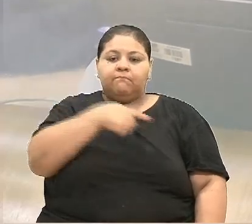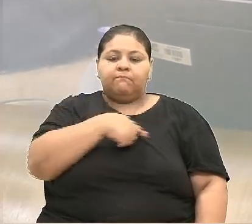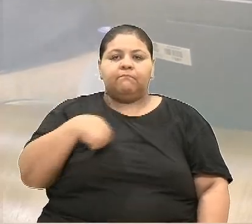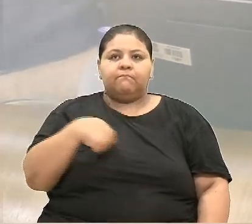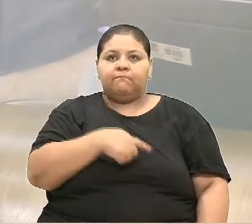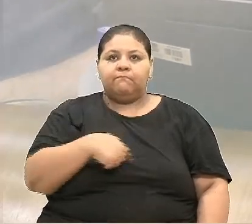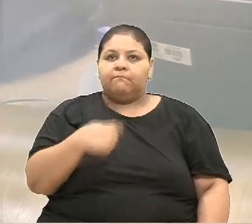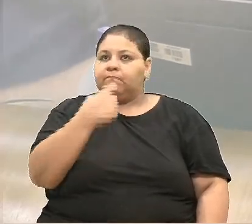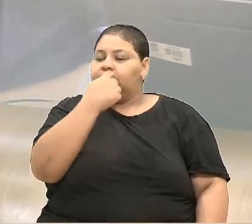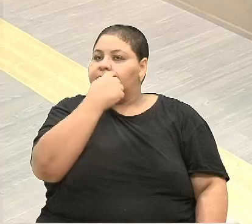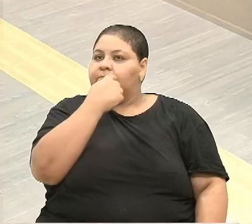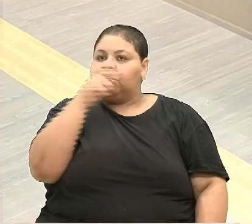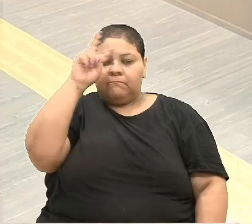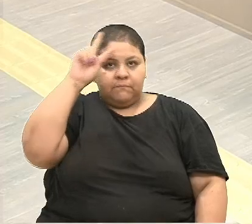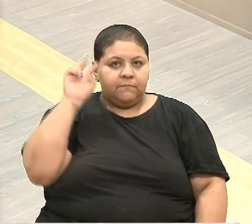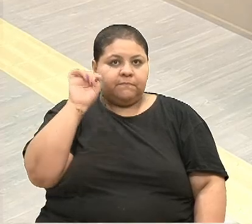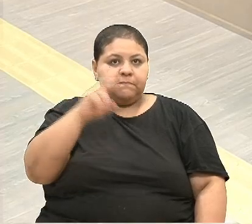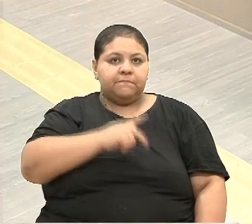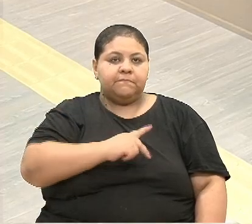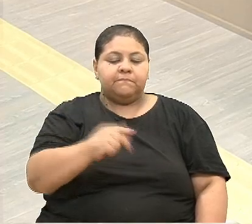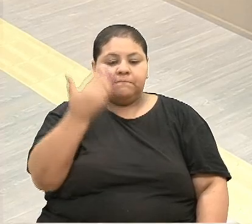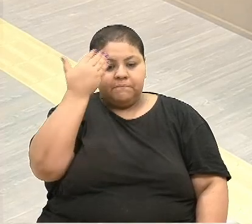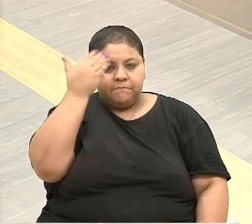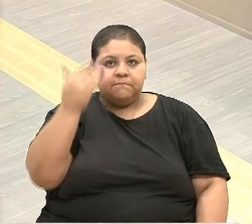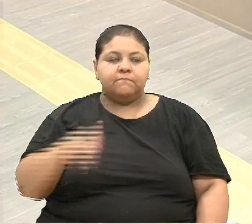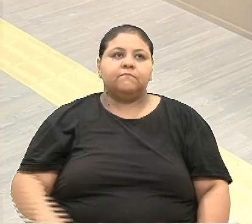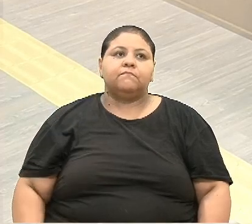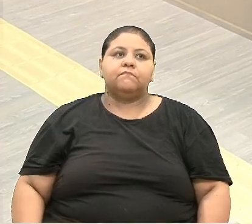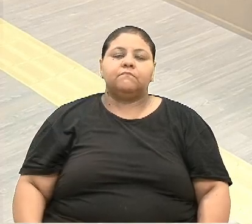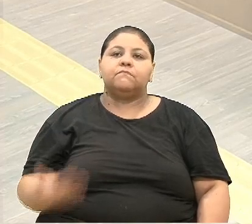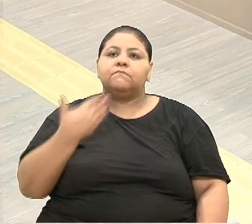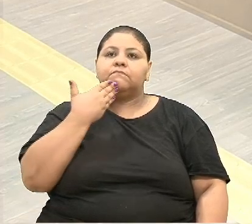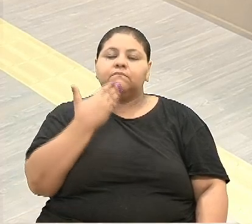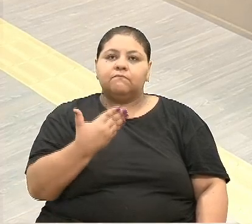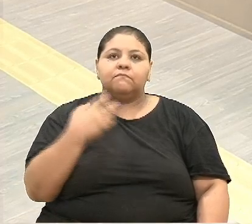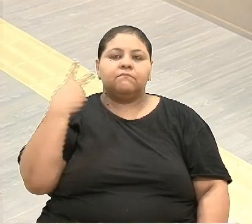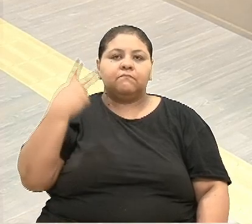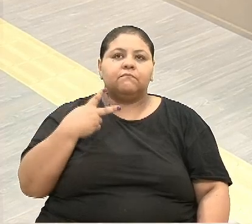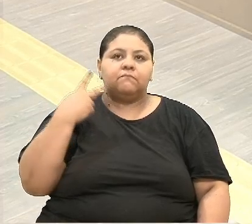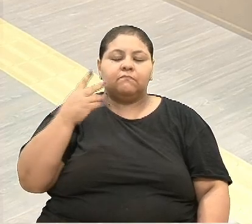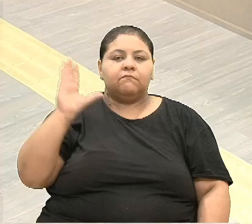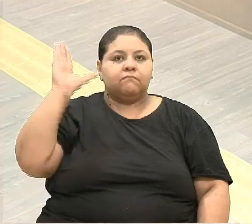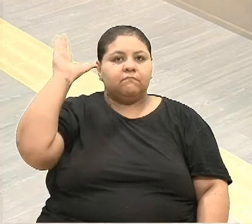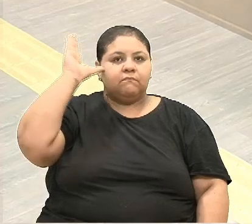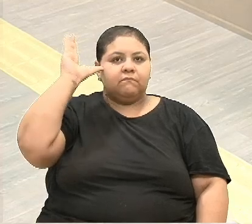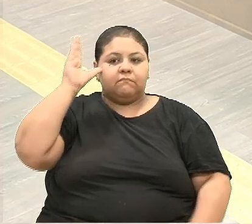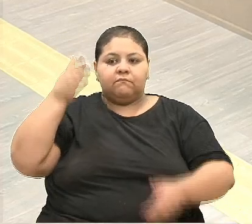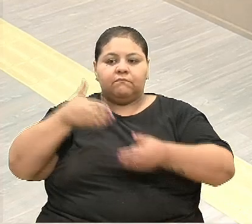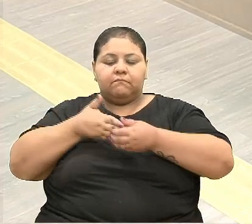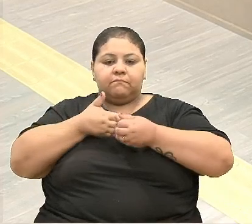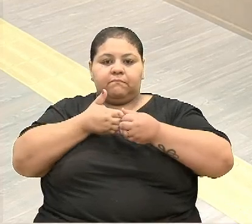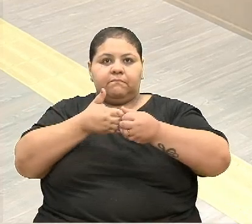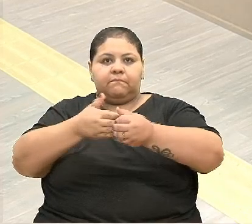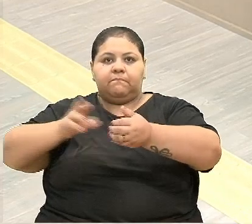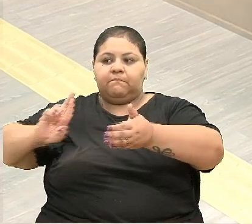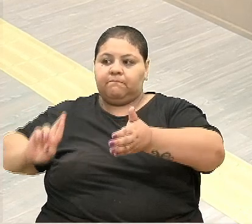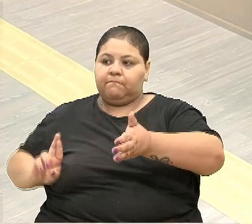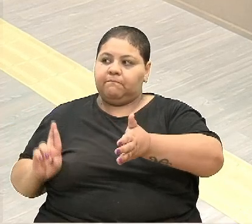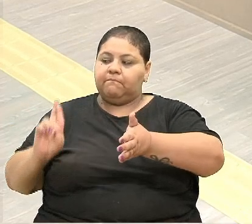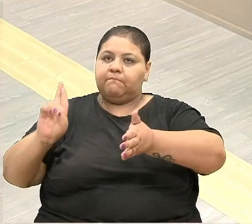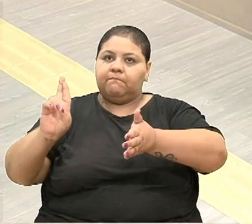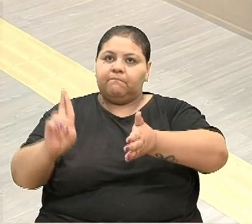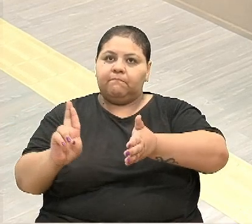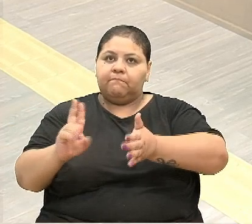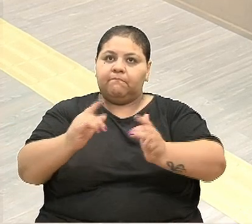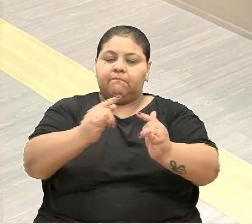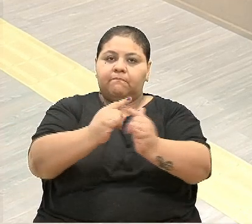S. Era isso, senhora presidente. Obrigada, vereador Felipe. Solicito, então, ao vereador Cadore que acompanhe a representante da Humanizar